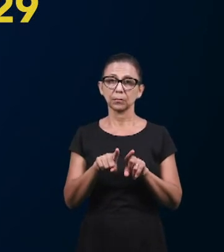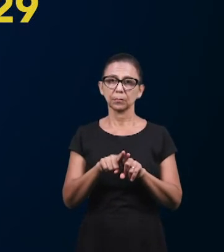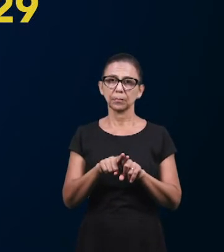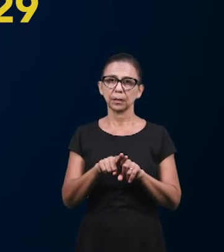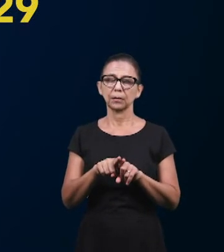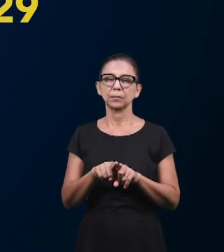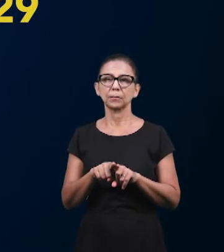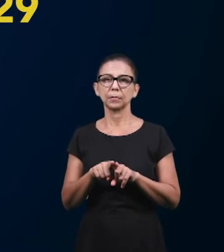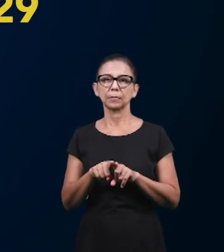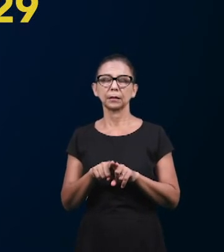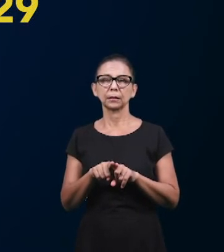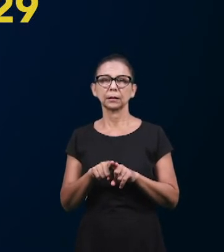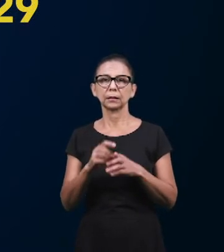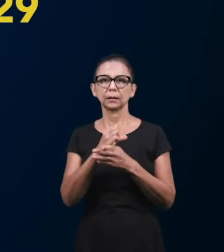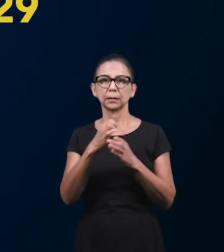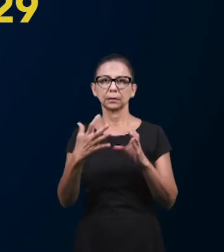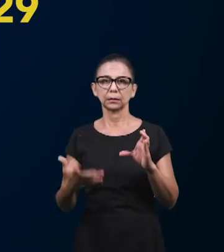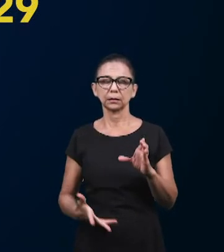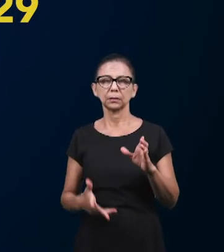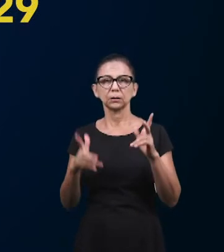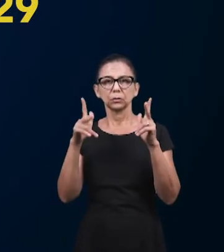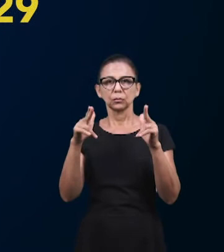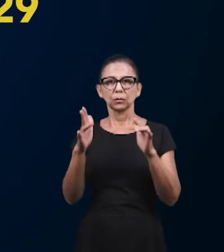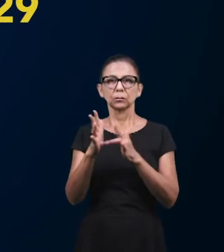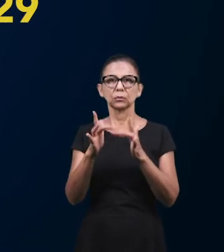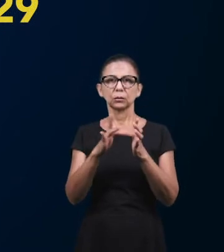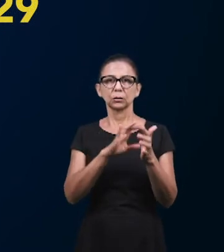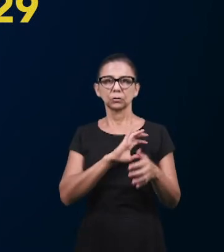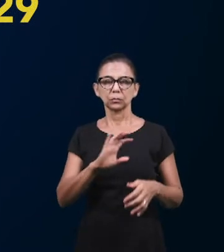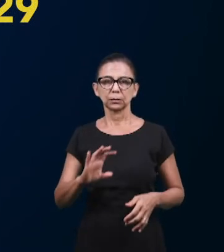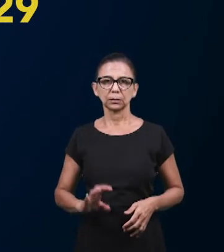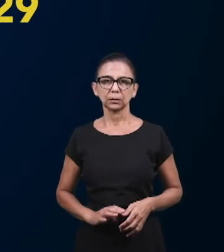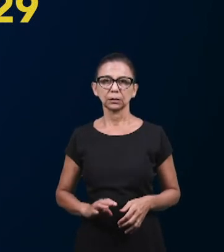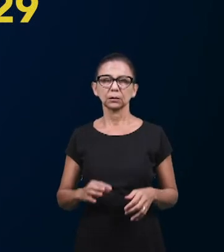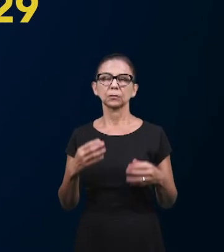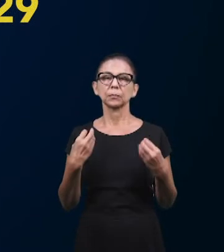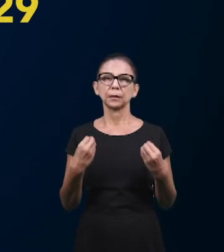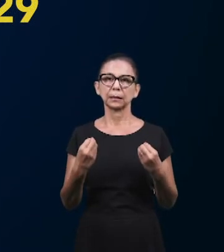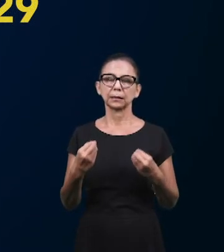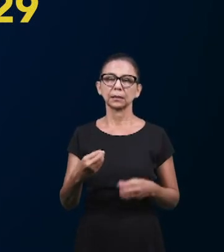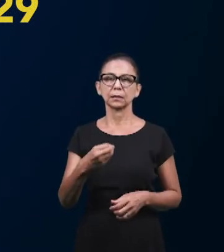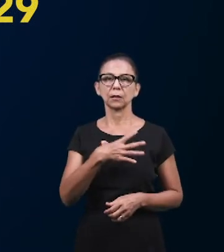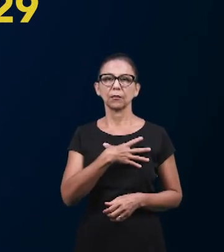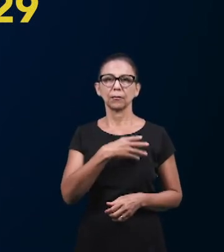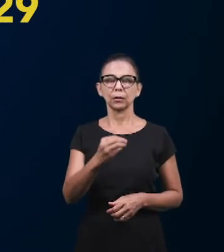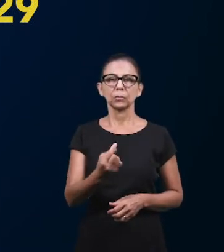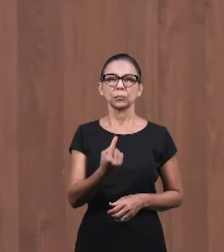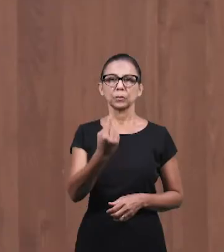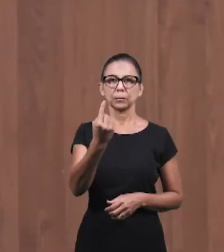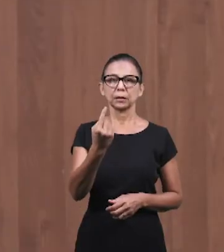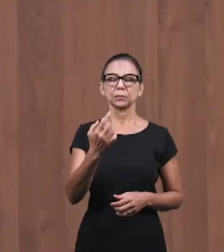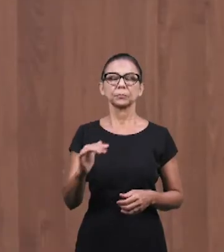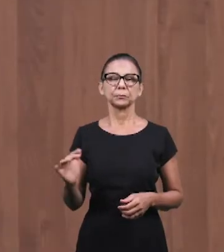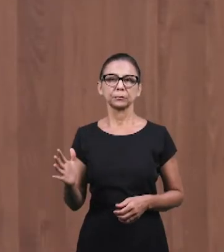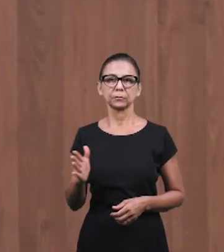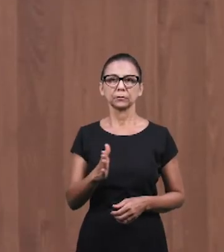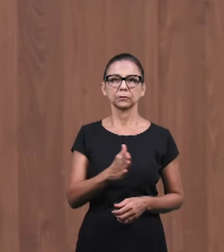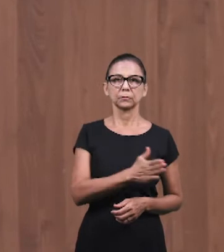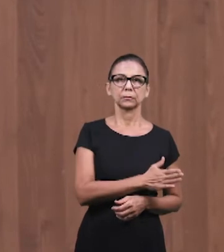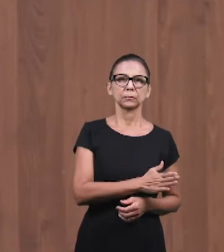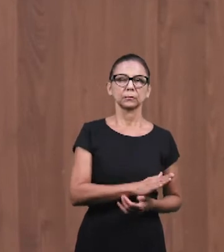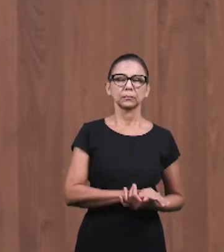seu Filho, a fim de que ele seja o primogênito entre muitos irmãos. Armando, é